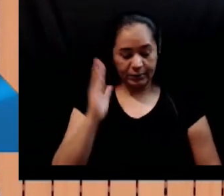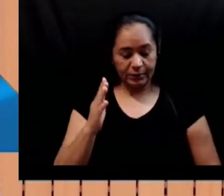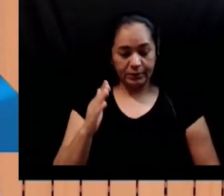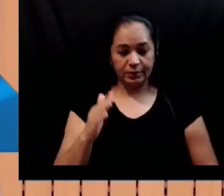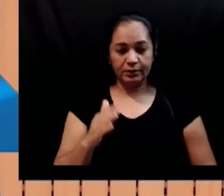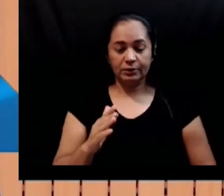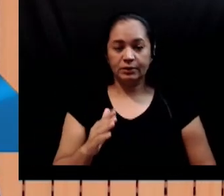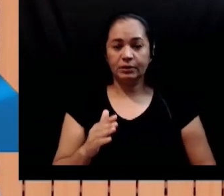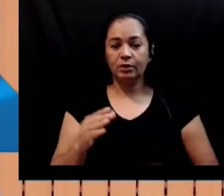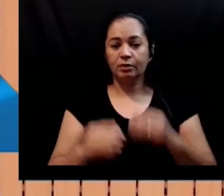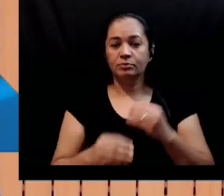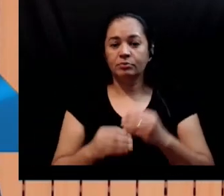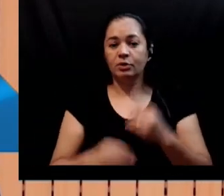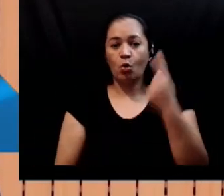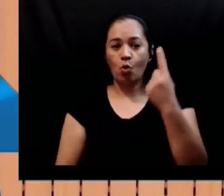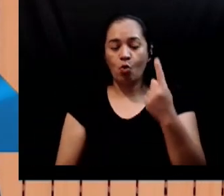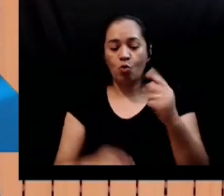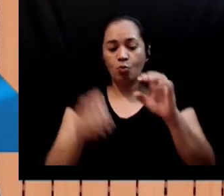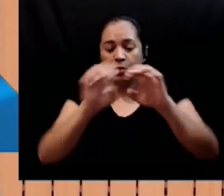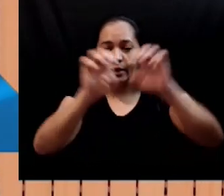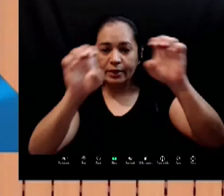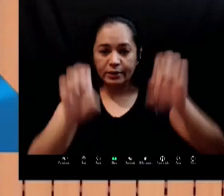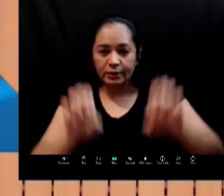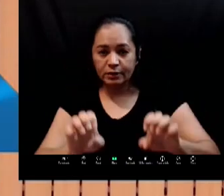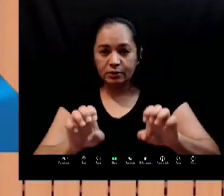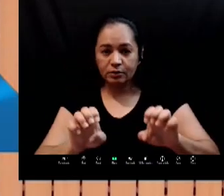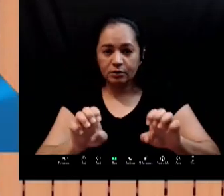uma reestruturação dos planos de